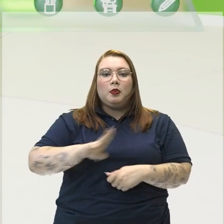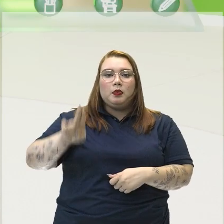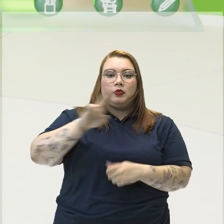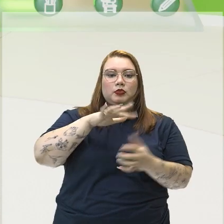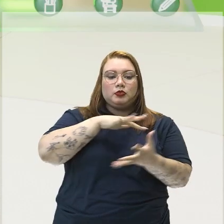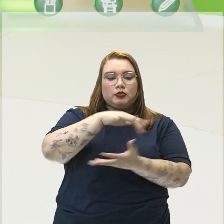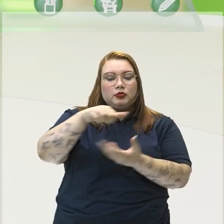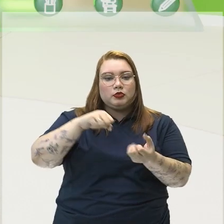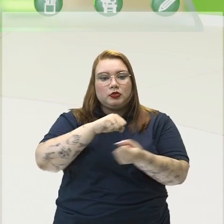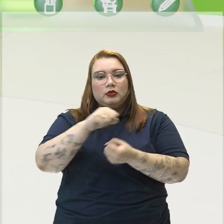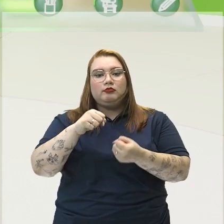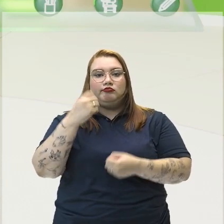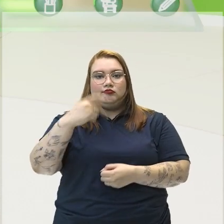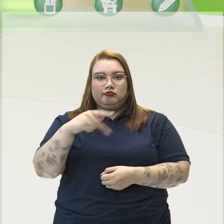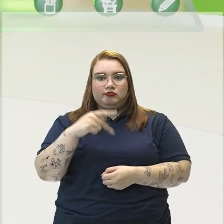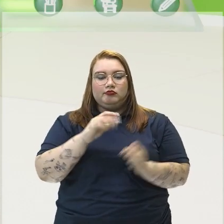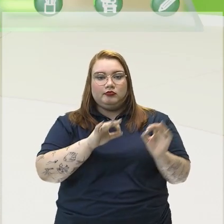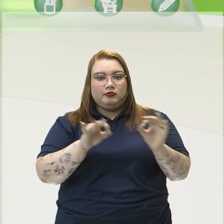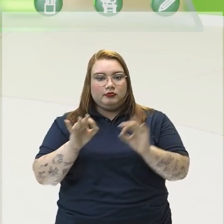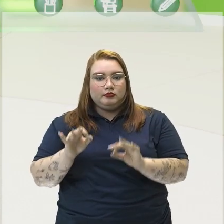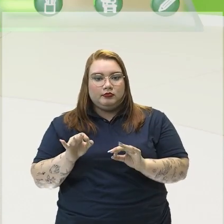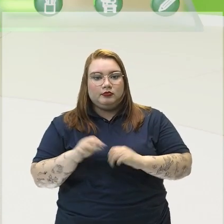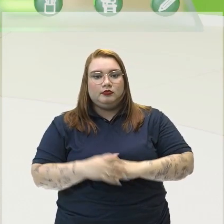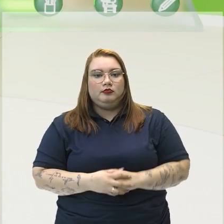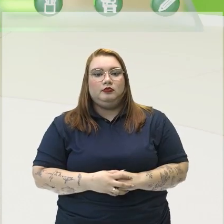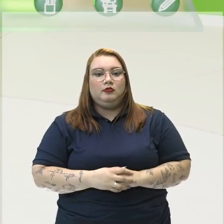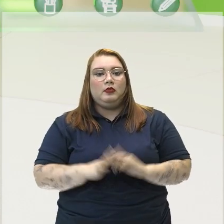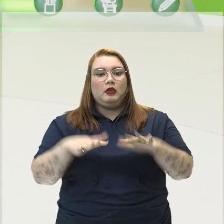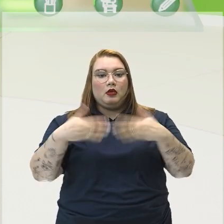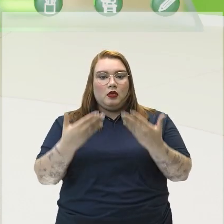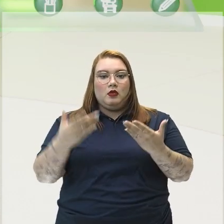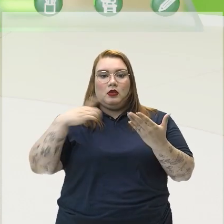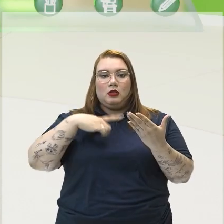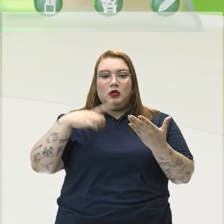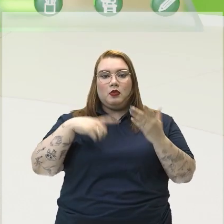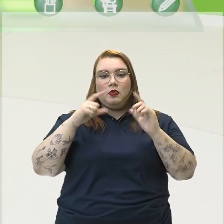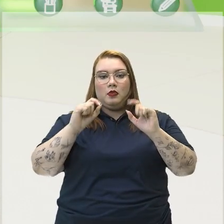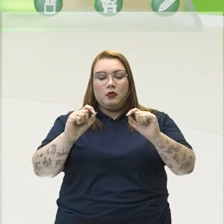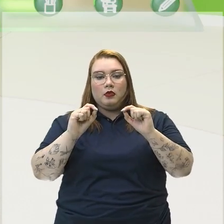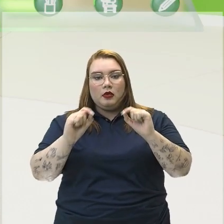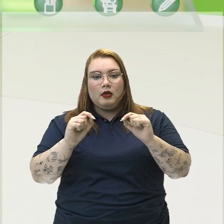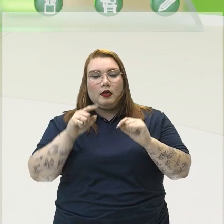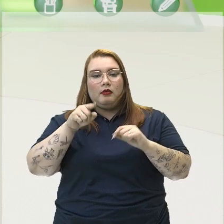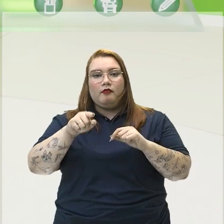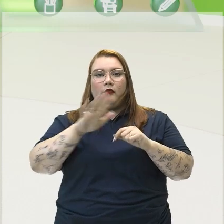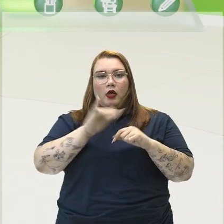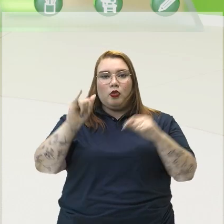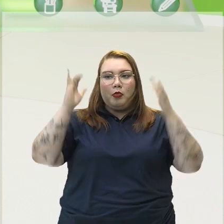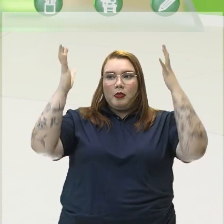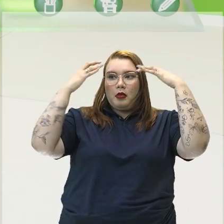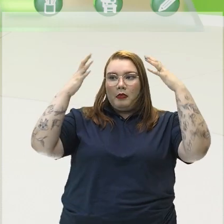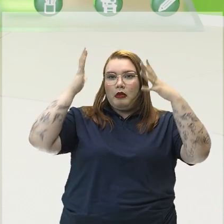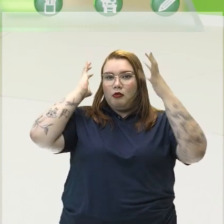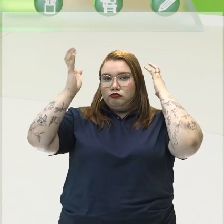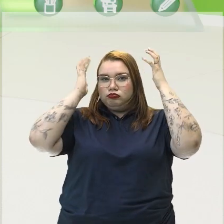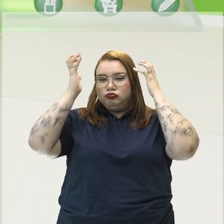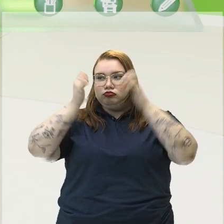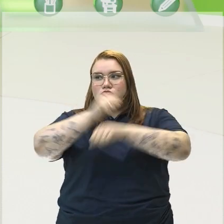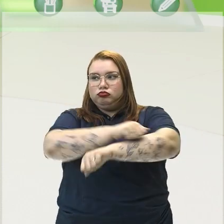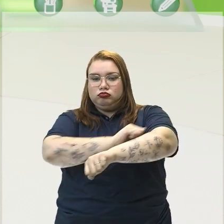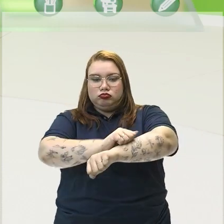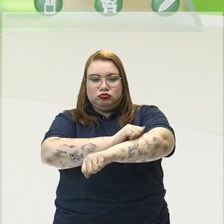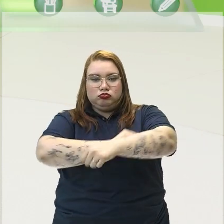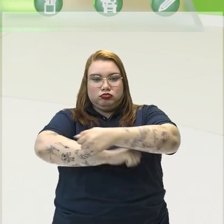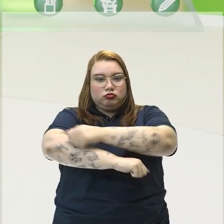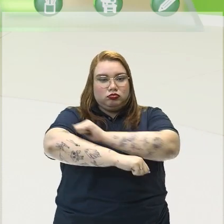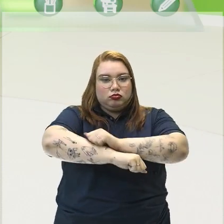desse bem. Né? Então, quando for tomar o banho, por exemplo, na hora de lavar ali o cabelo, ensaboar o corpo, fecha